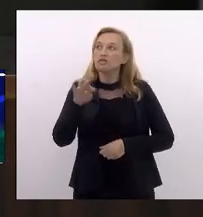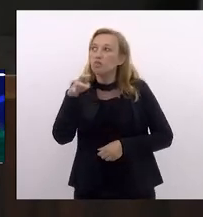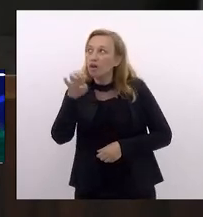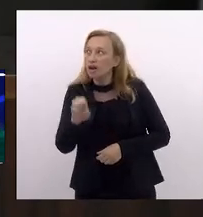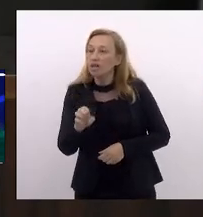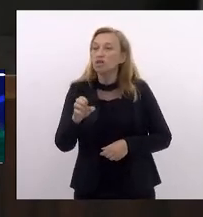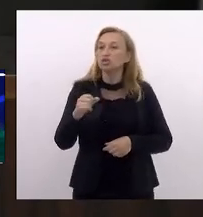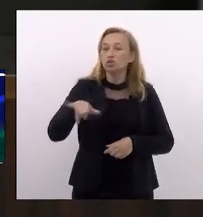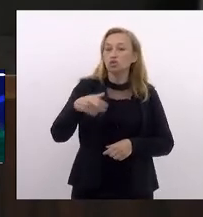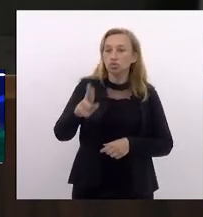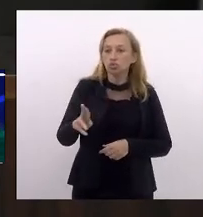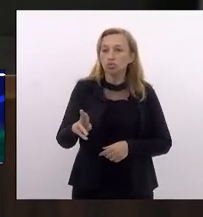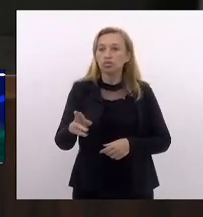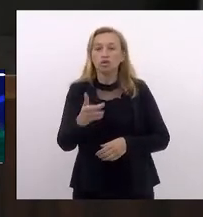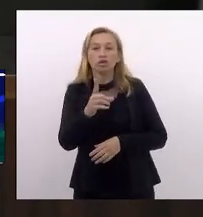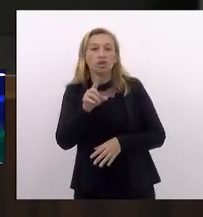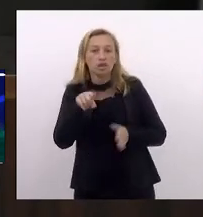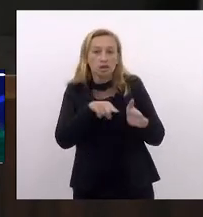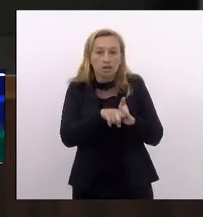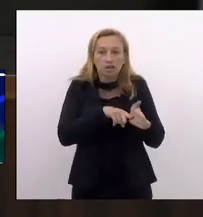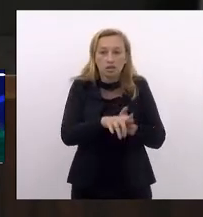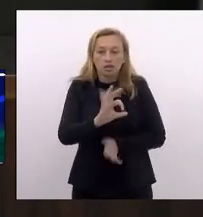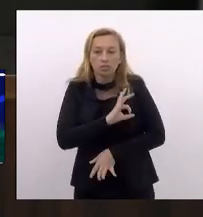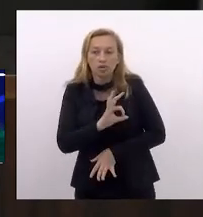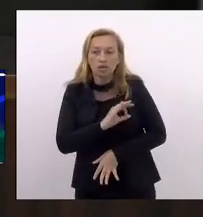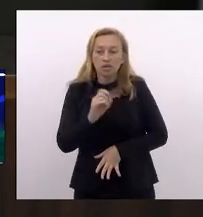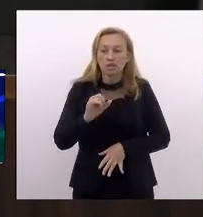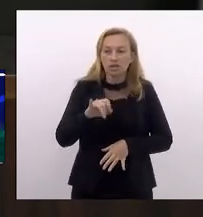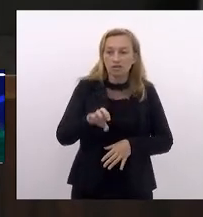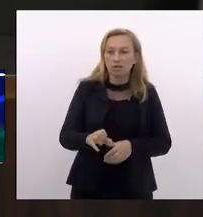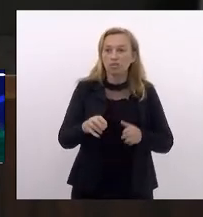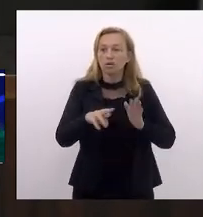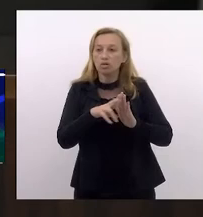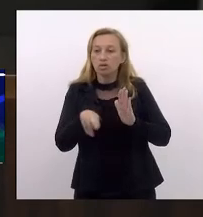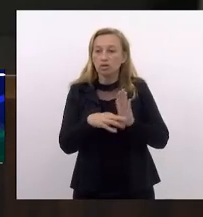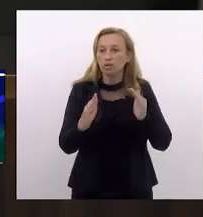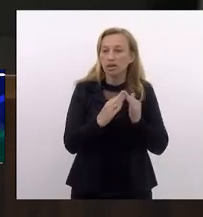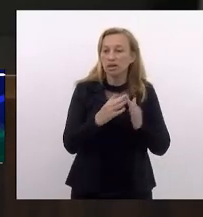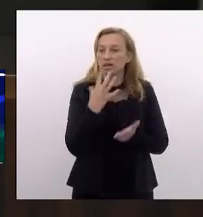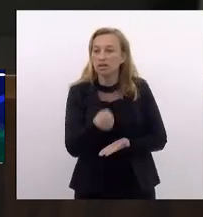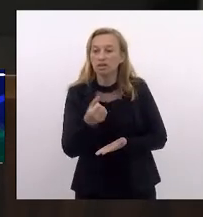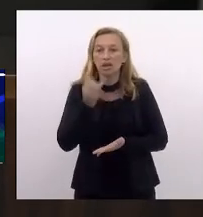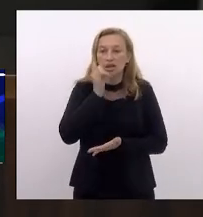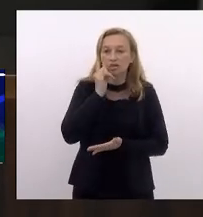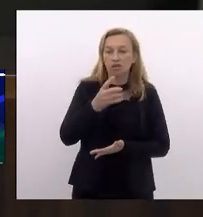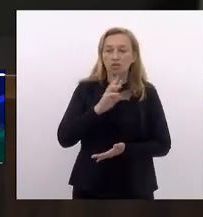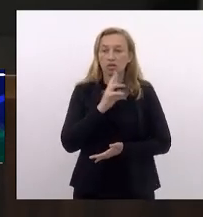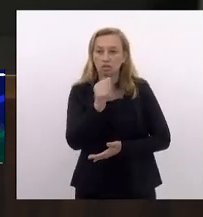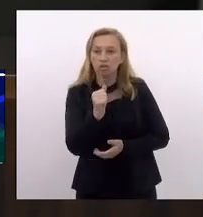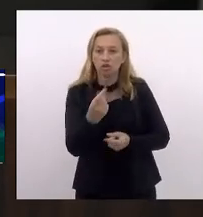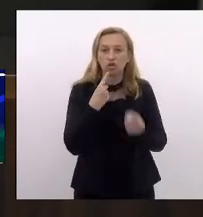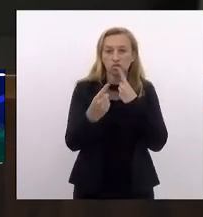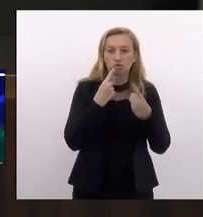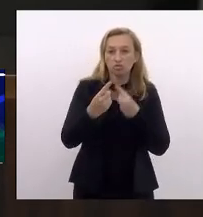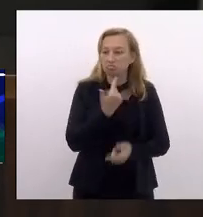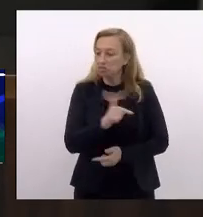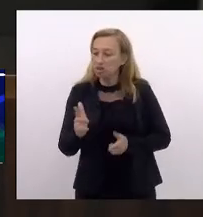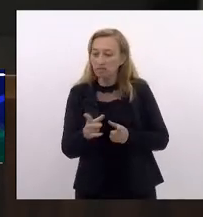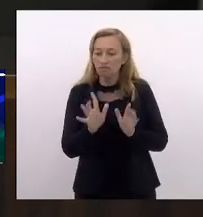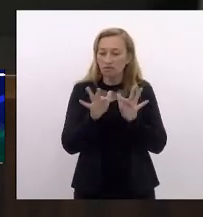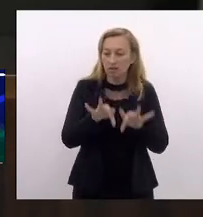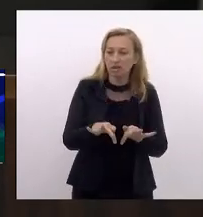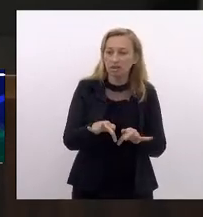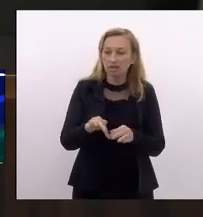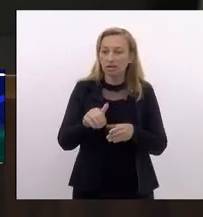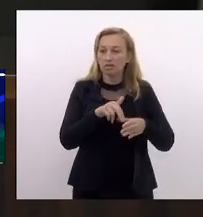Valter Júnior apertou de Polícia Civil parecer da comissão de normas internas e proposições externas favorável ela poder tá dando igual porém a gente construção não havendo aquele